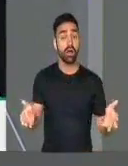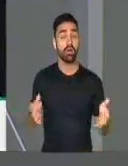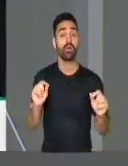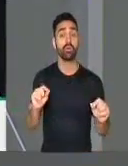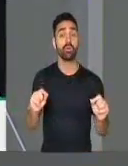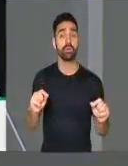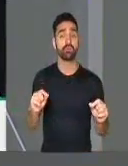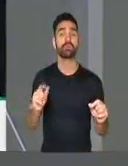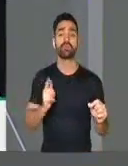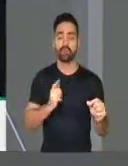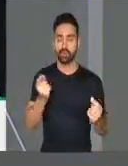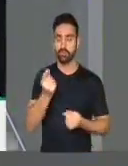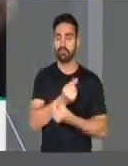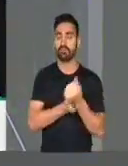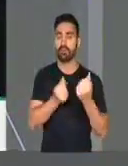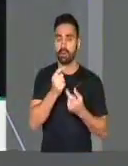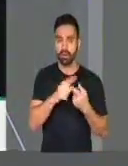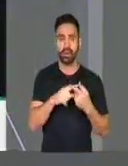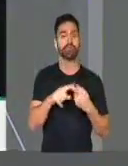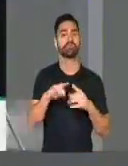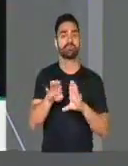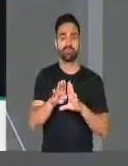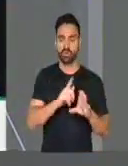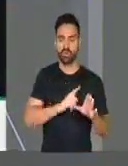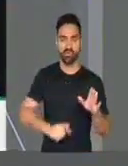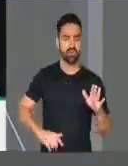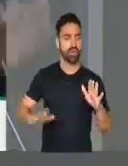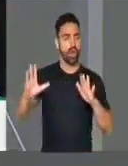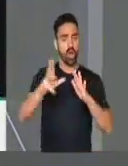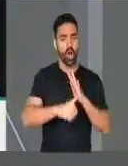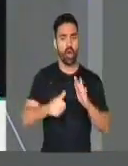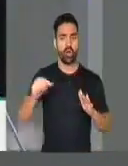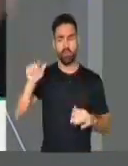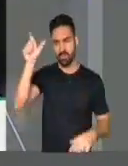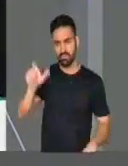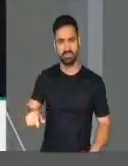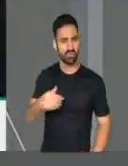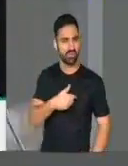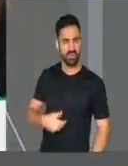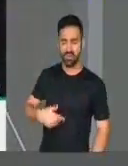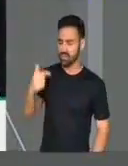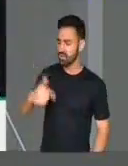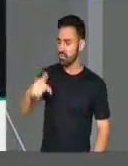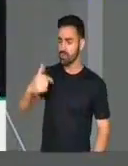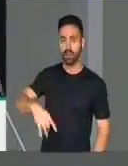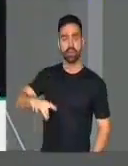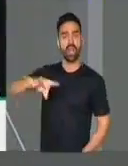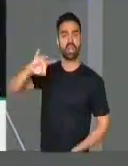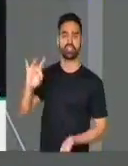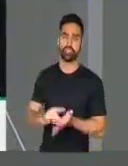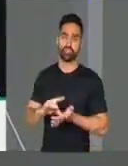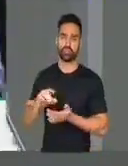só enganado, está sendo roubado por esse ilegítimo governo golpista Michel Temer.